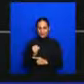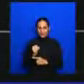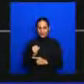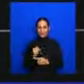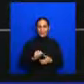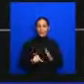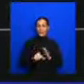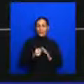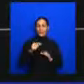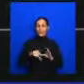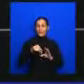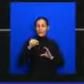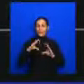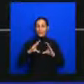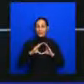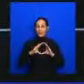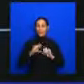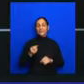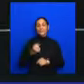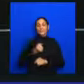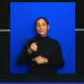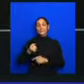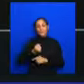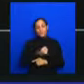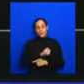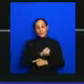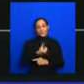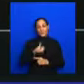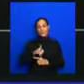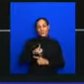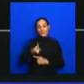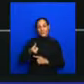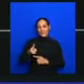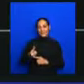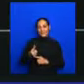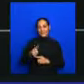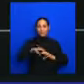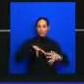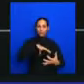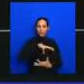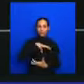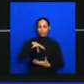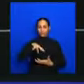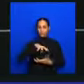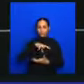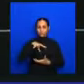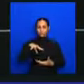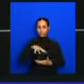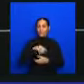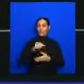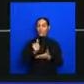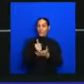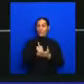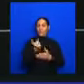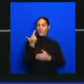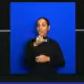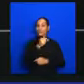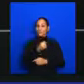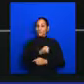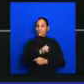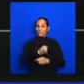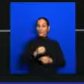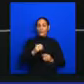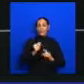6.478. Primeira bola sorteada, 66, número 66, Globo girando. Vem aí o próximo